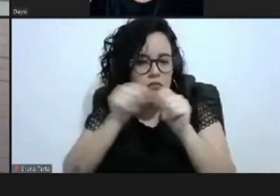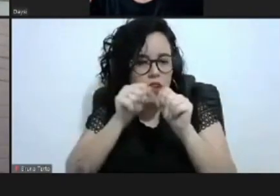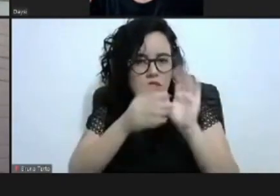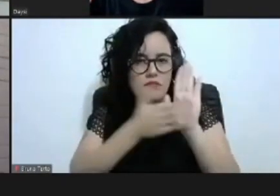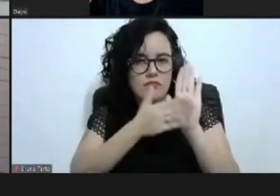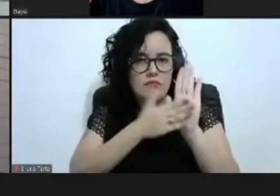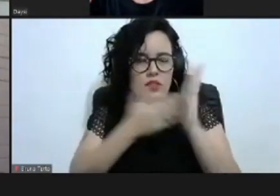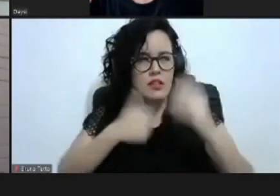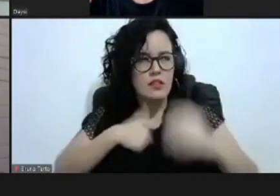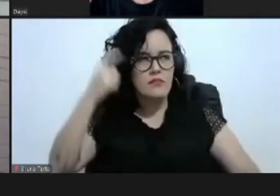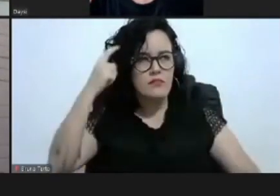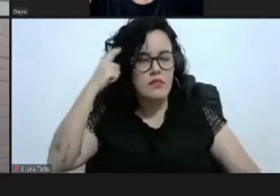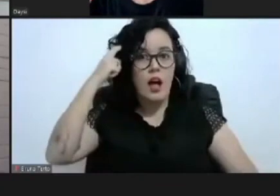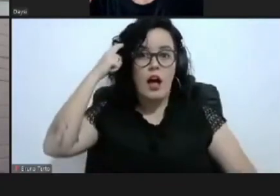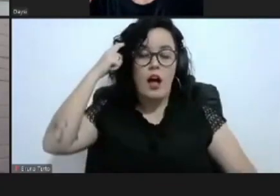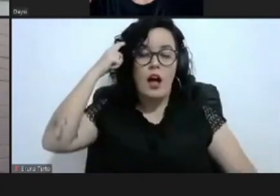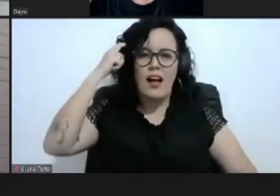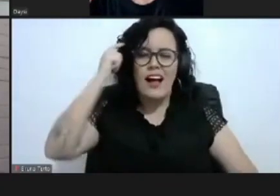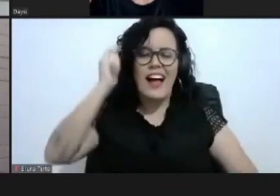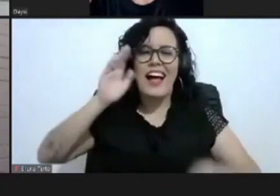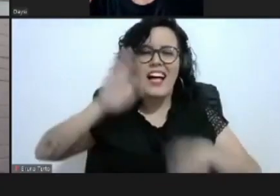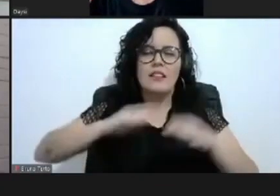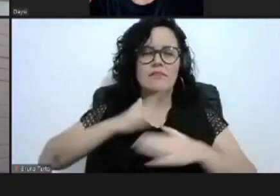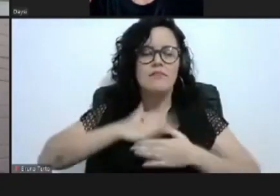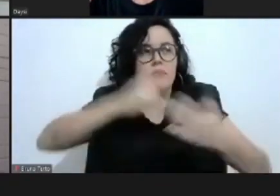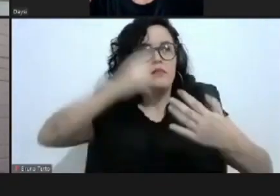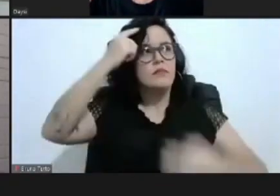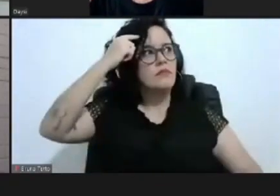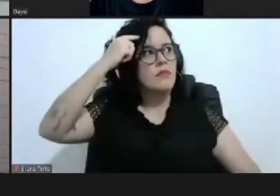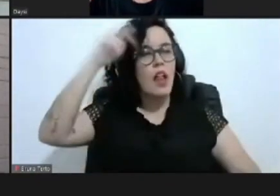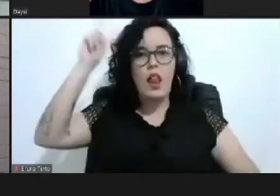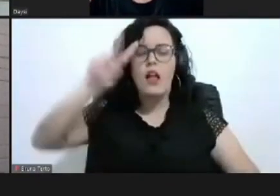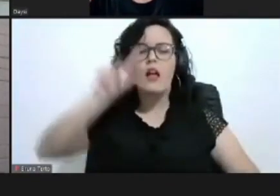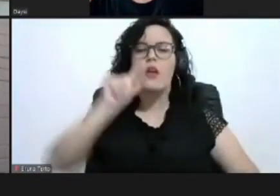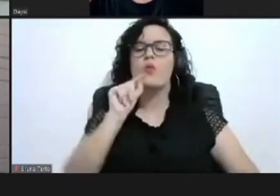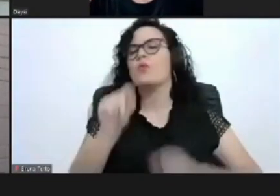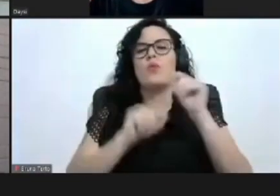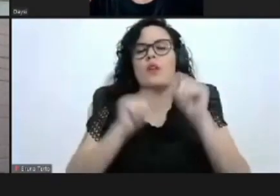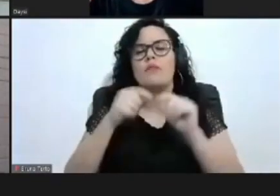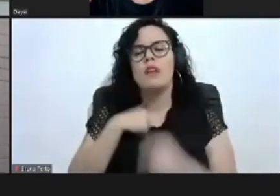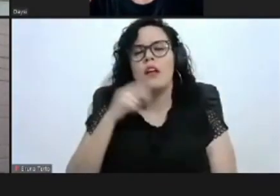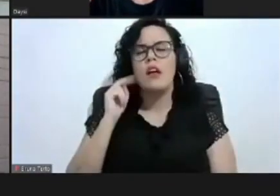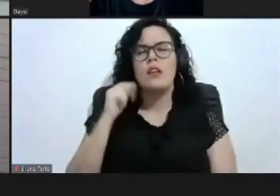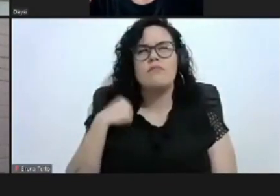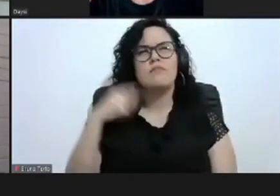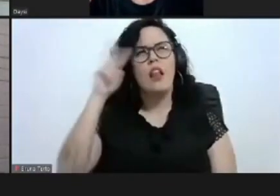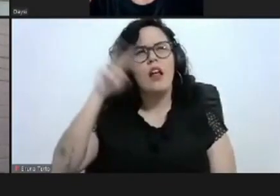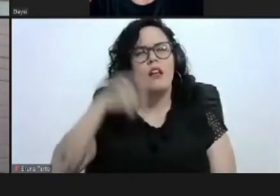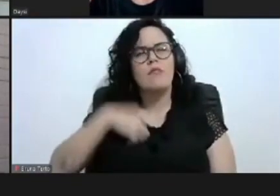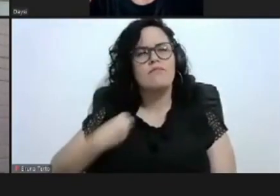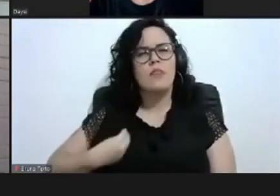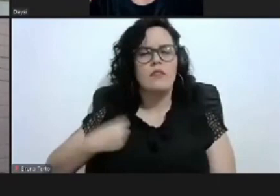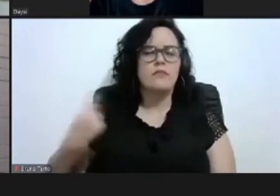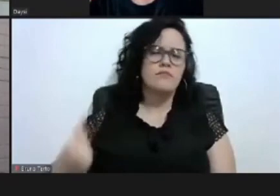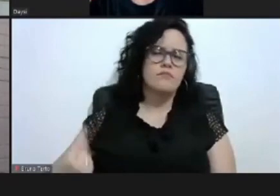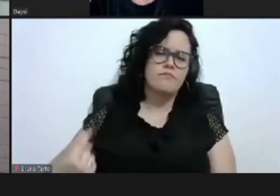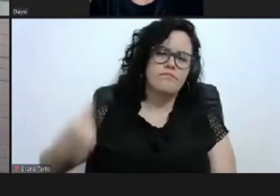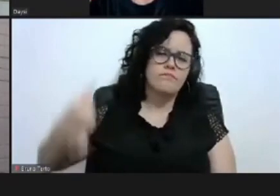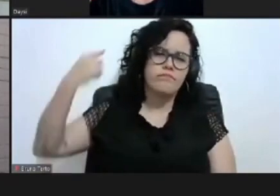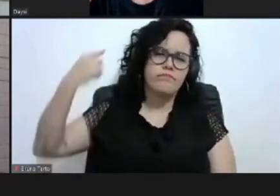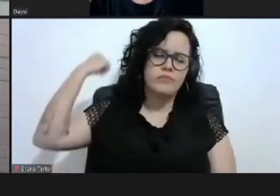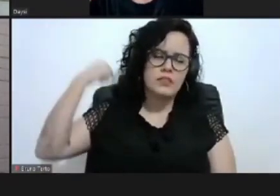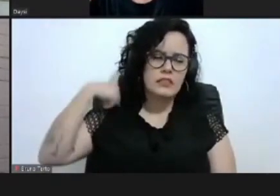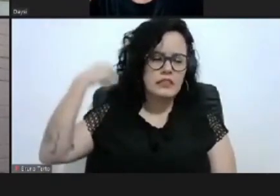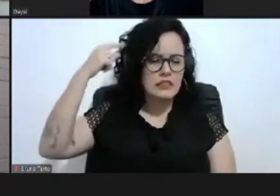uma memória, aquelas coisas que aparecem assim para a gente, de uma coisa que eu vivi, e aí na hora eu revivi, na hora de pensar o